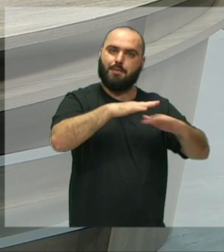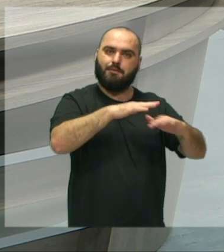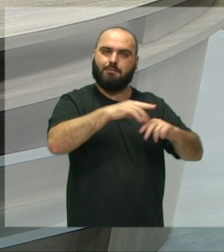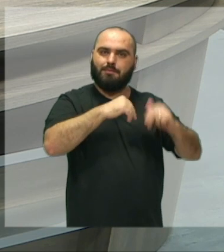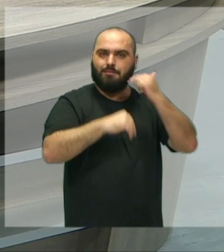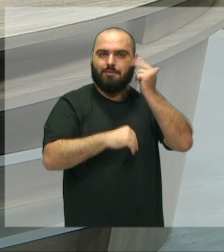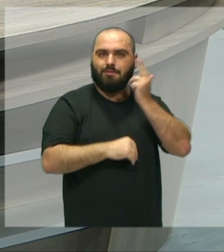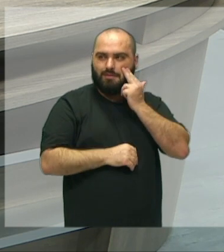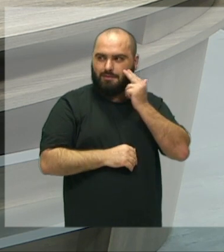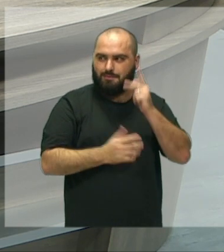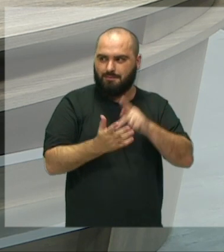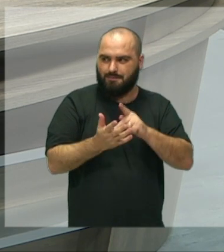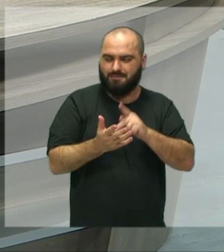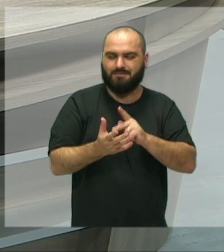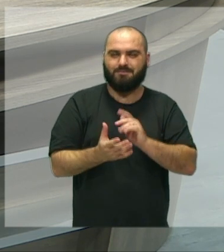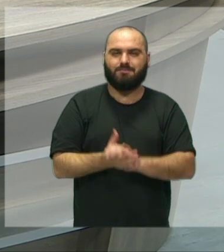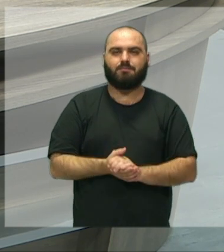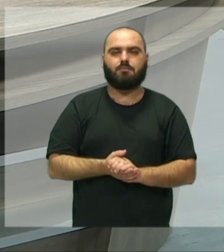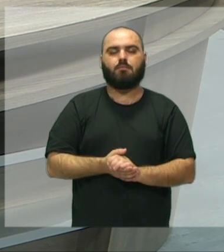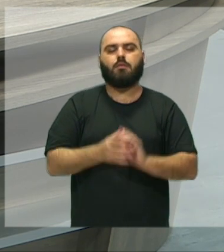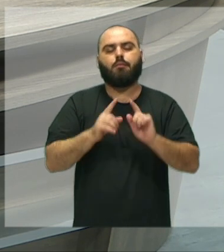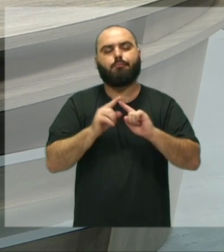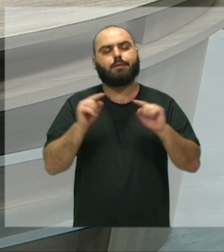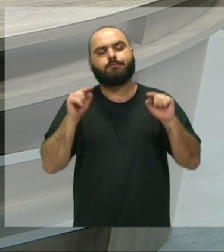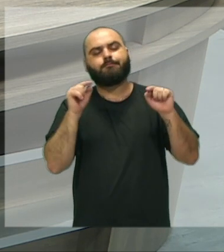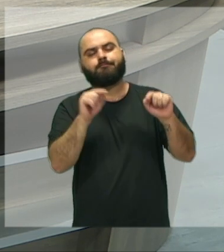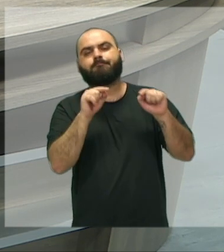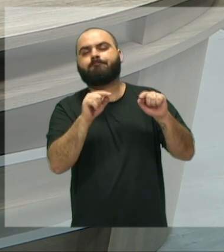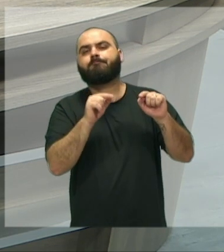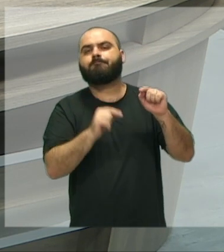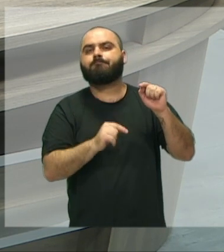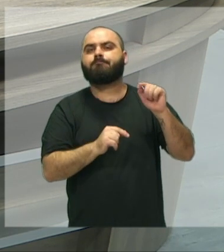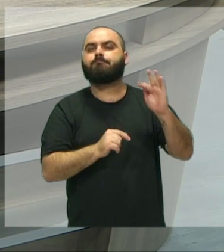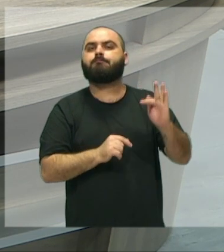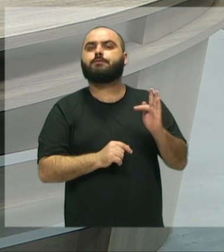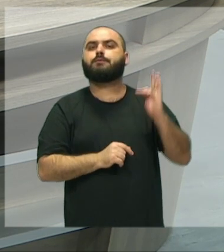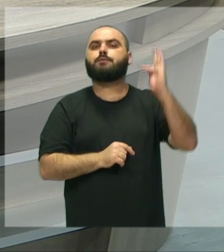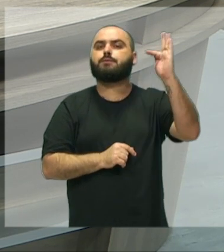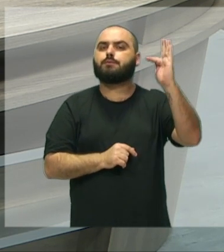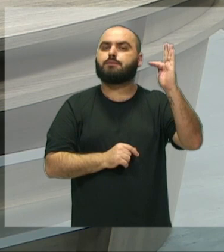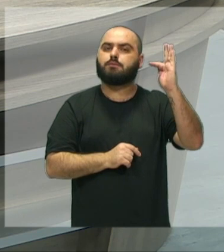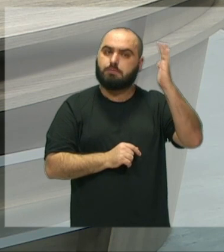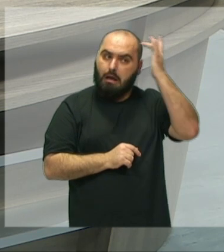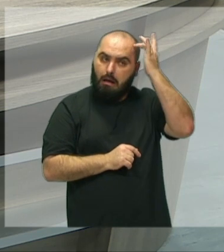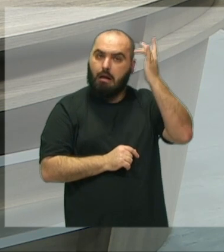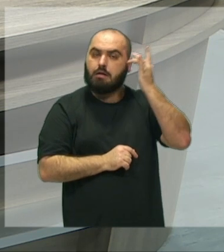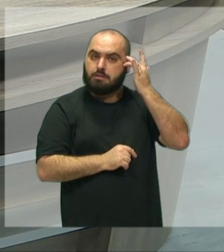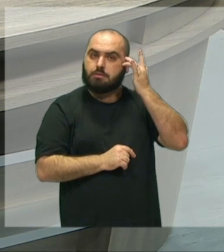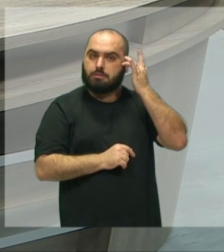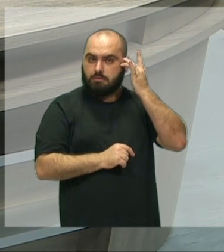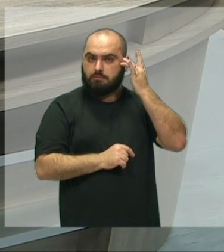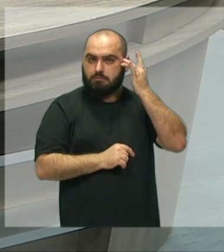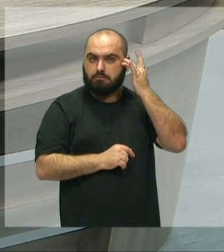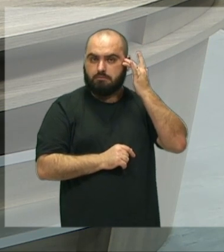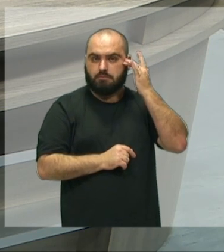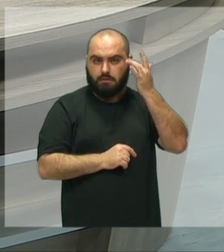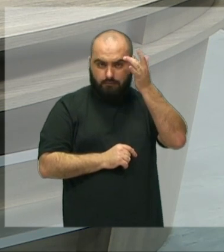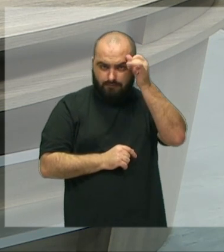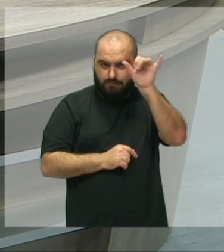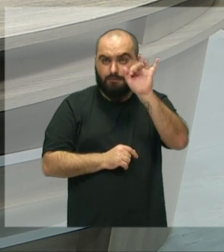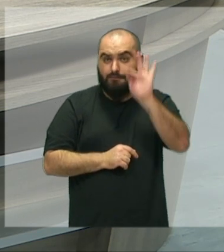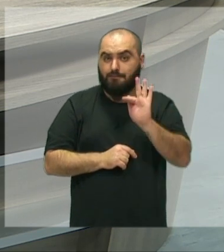saído. Mas qual a sua perspectiva daqui para frente? Esperamos que um dia não precisemos mais de